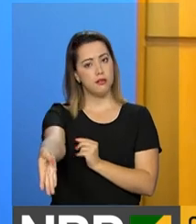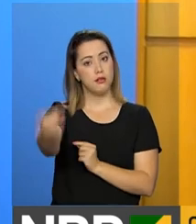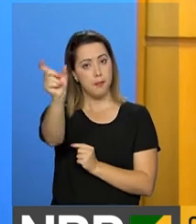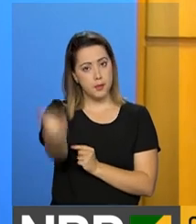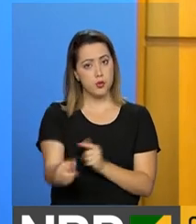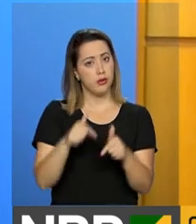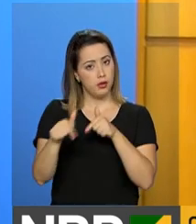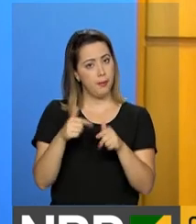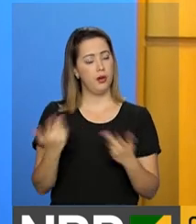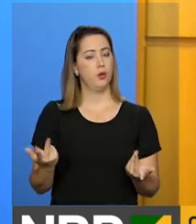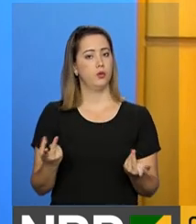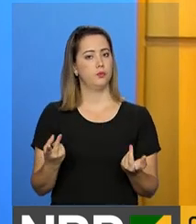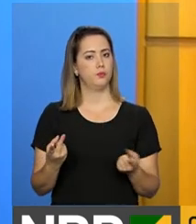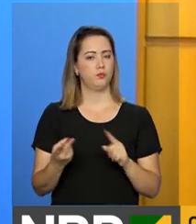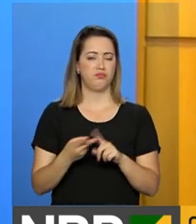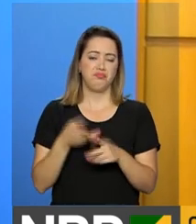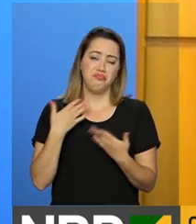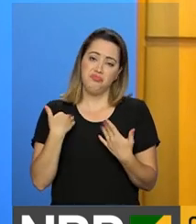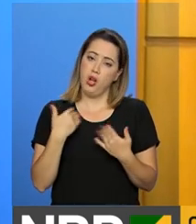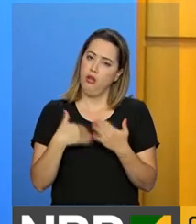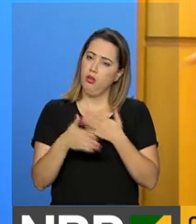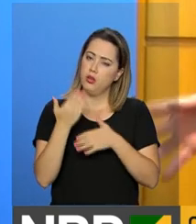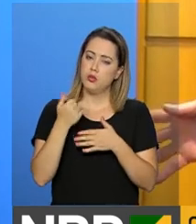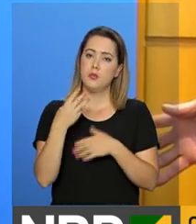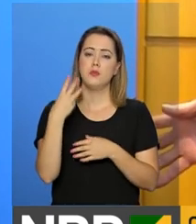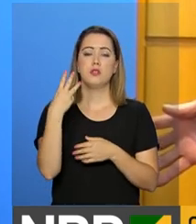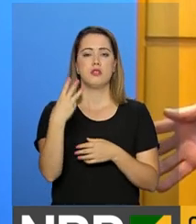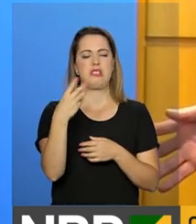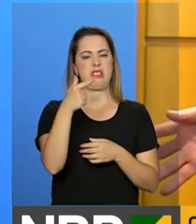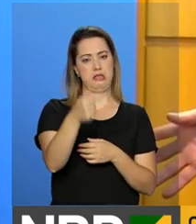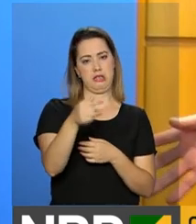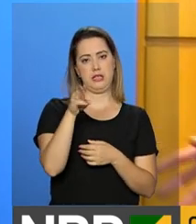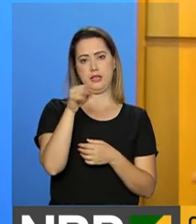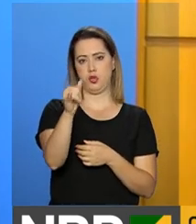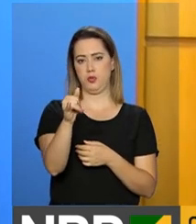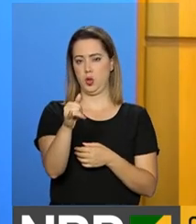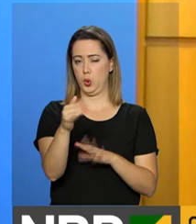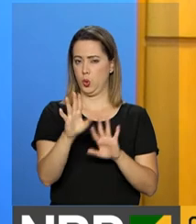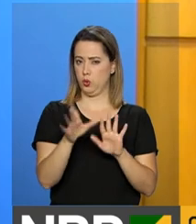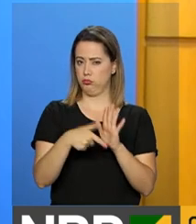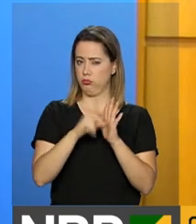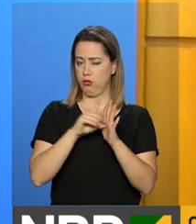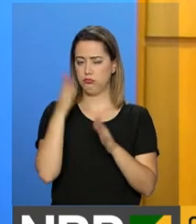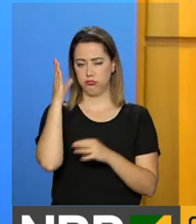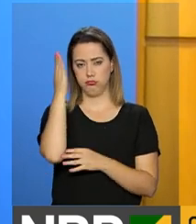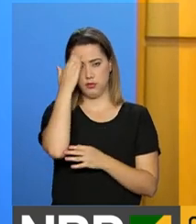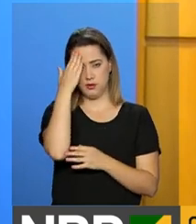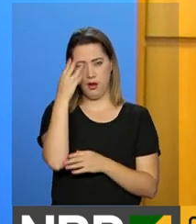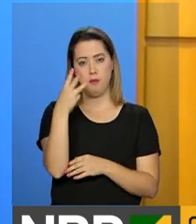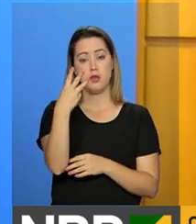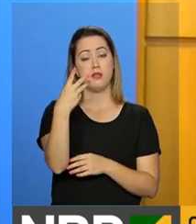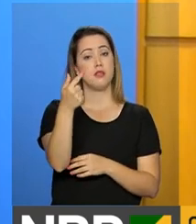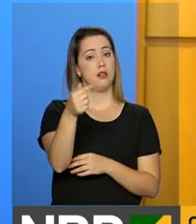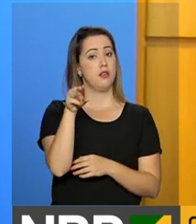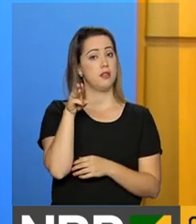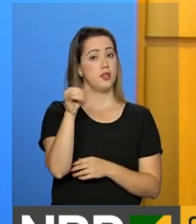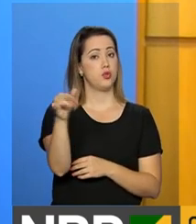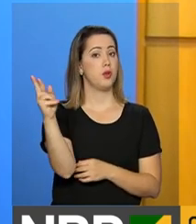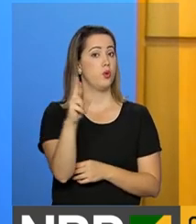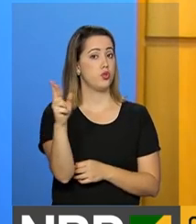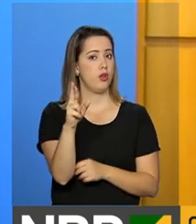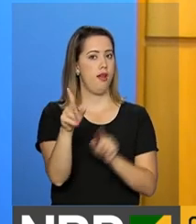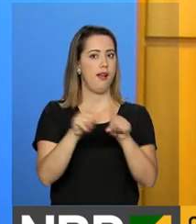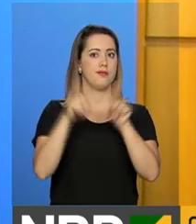inauguralmente nós achávamos que eram 37, 38 bilhões, foram 44 bilhões injetados na economia brasileira.